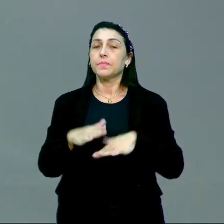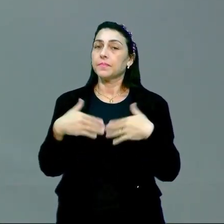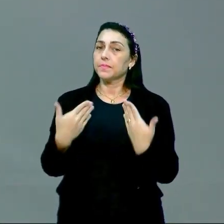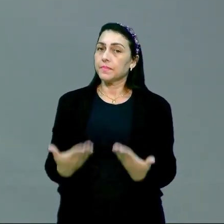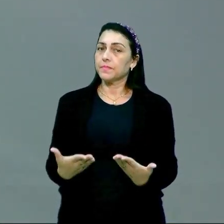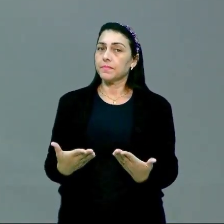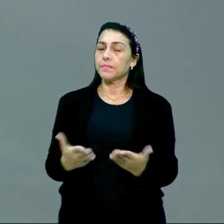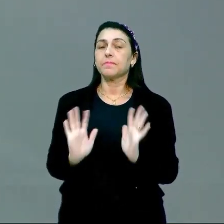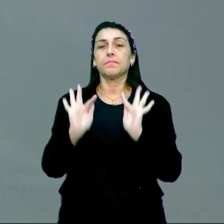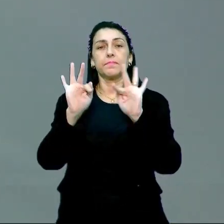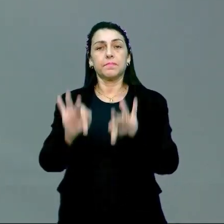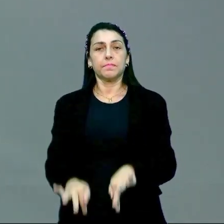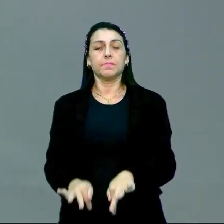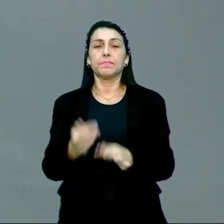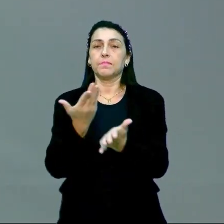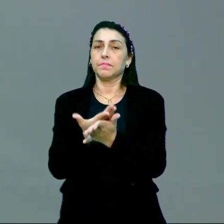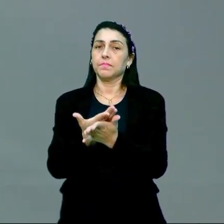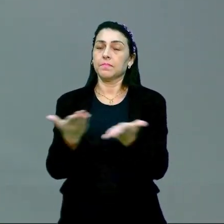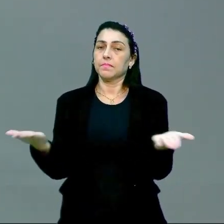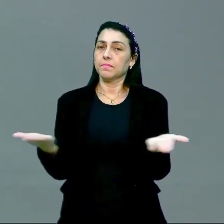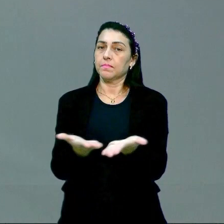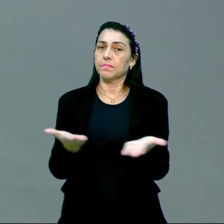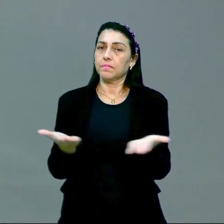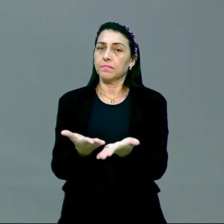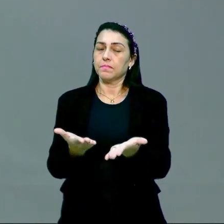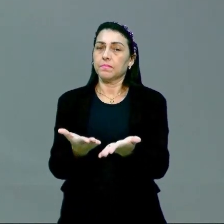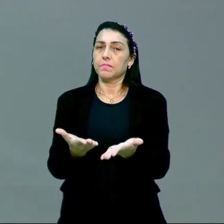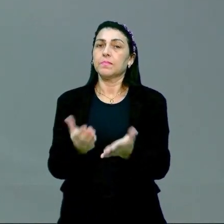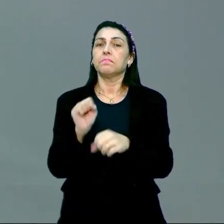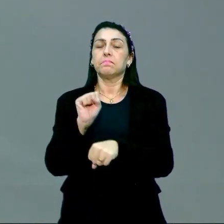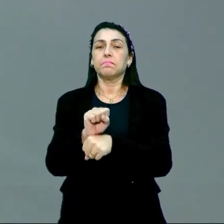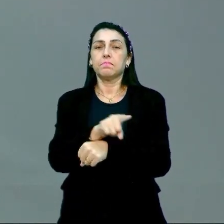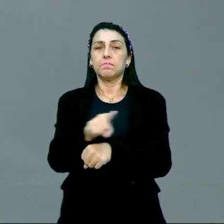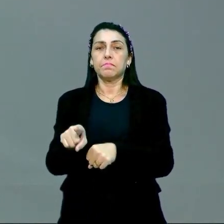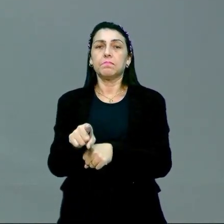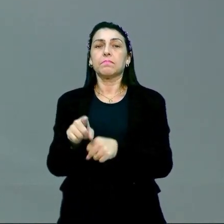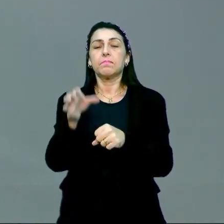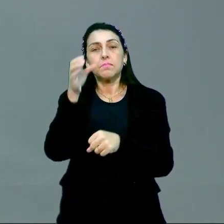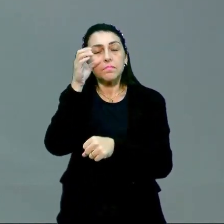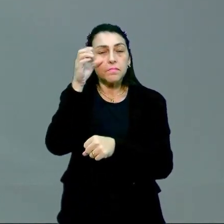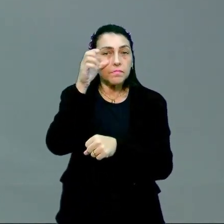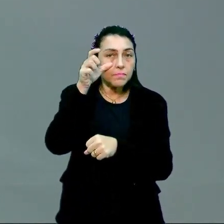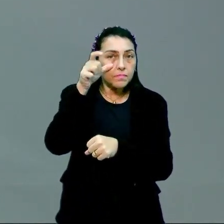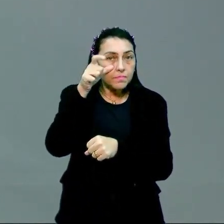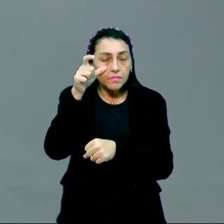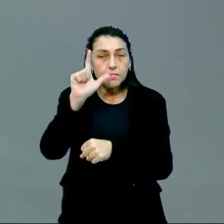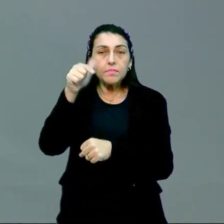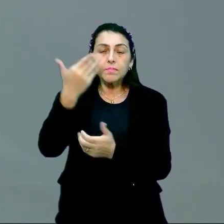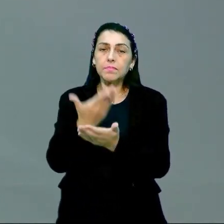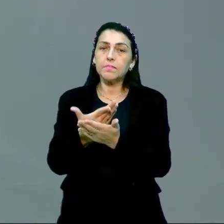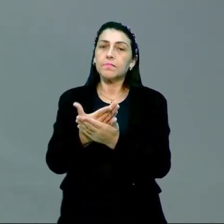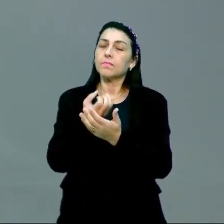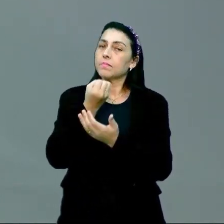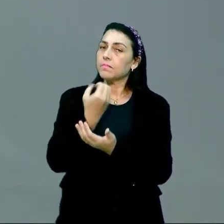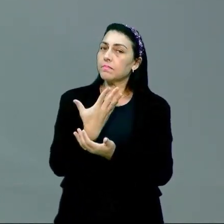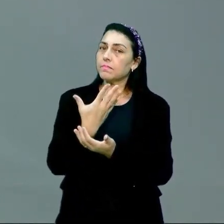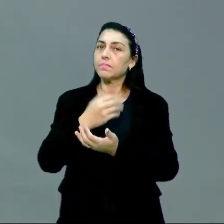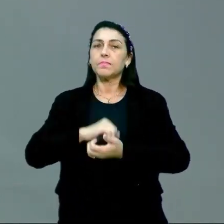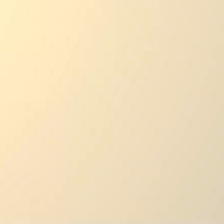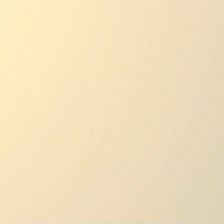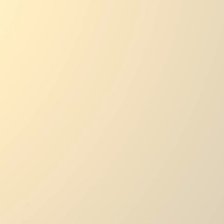Então, gente, a gente encerra por aqui a nossa aula de hoje. Eu espero que vocês fiquem atentos às próximas aulas. Fiquem bem.